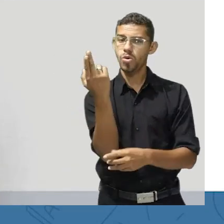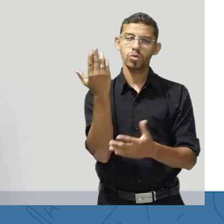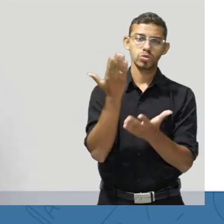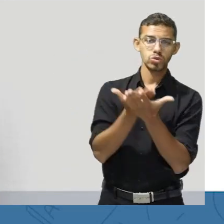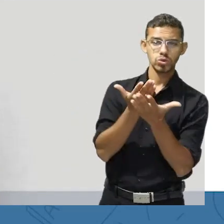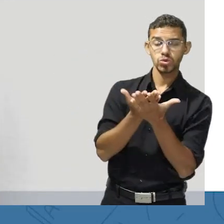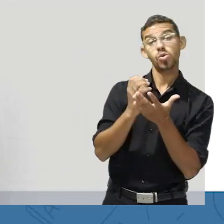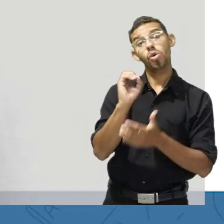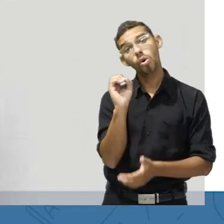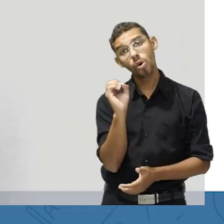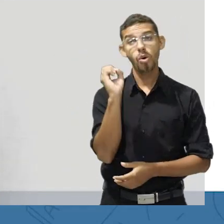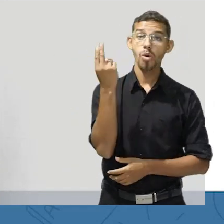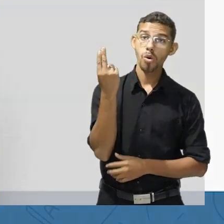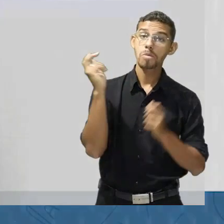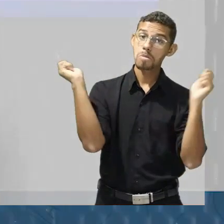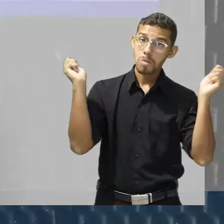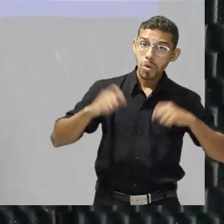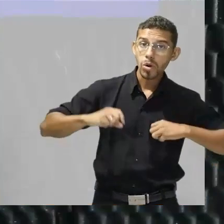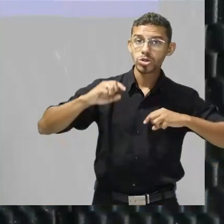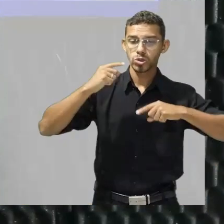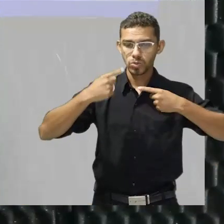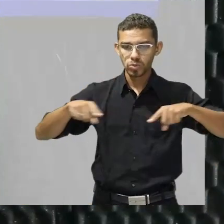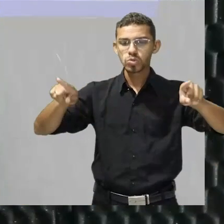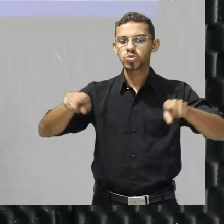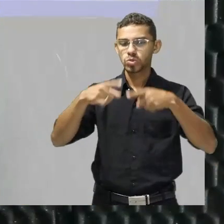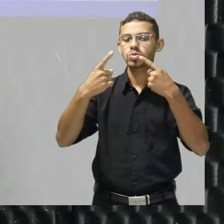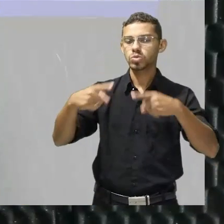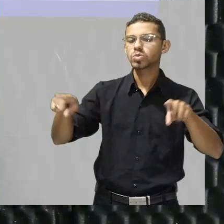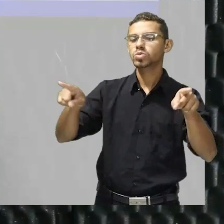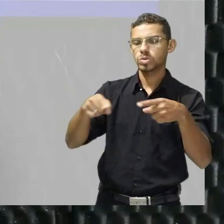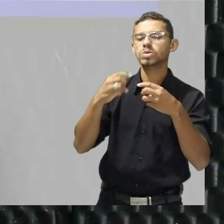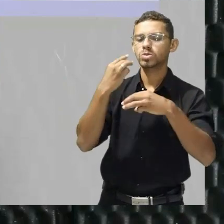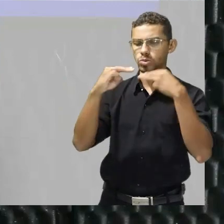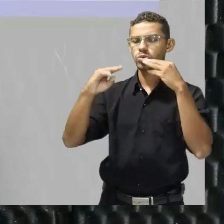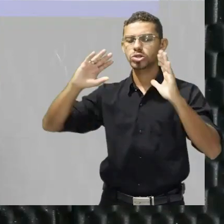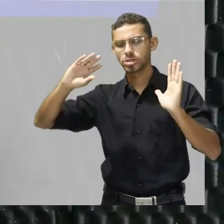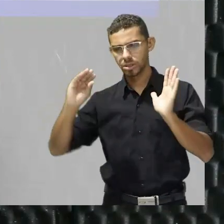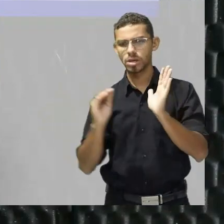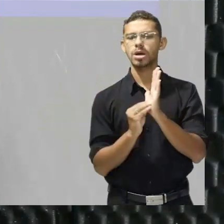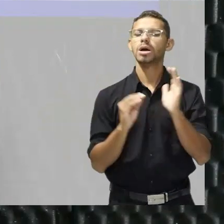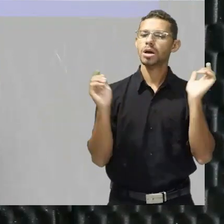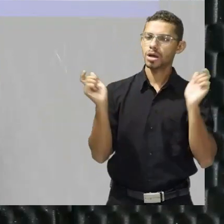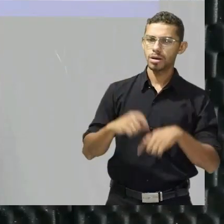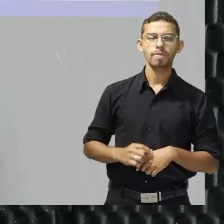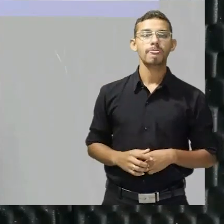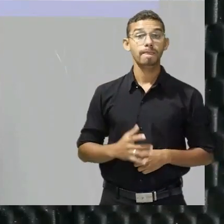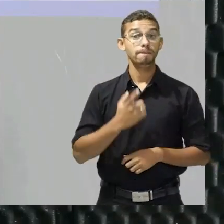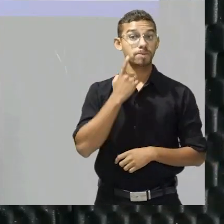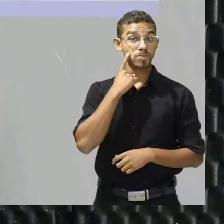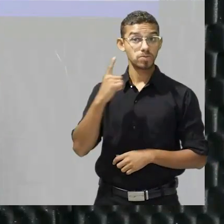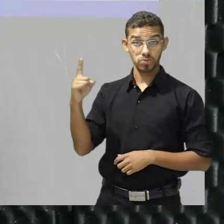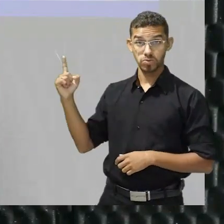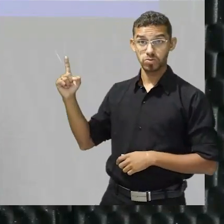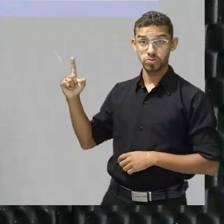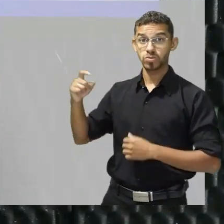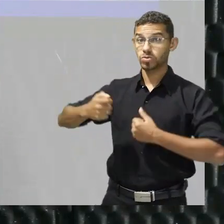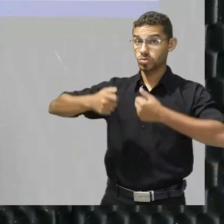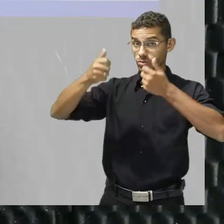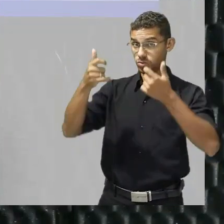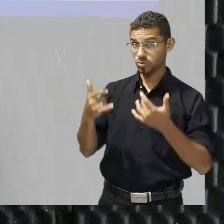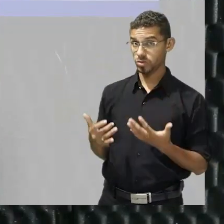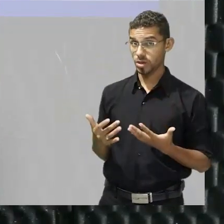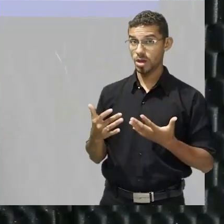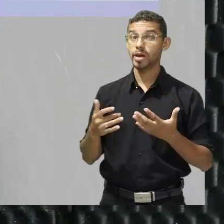é aqui que você vai fazer o uso do seu repertório sociocultural E para isso já falei no início da nossa aula